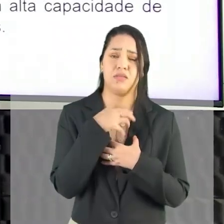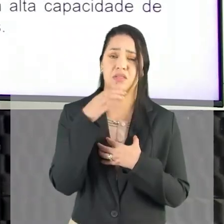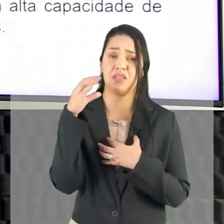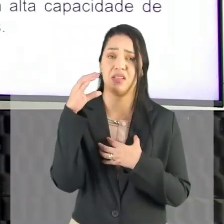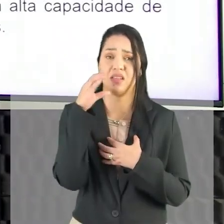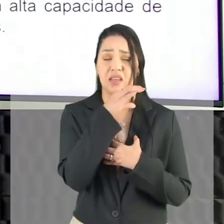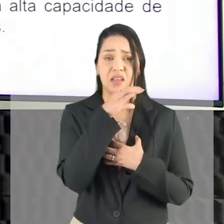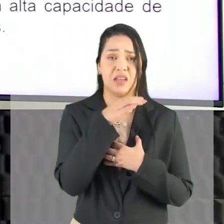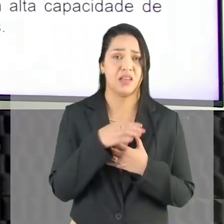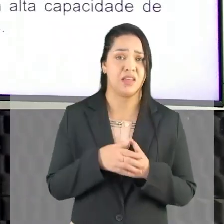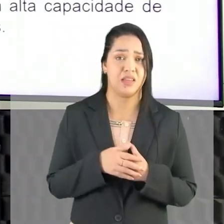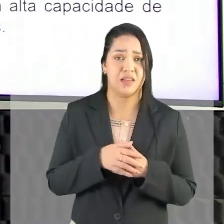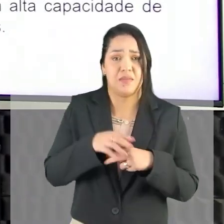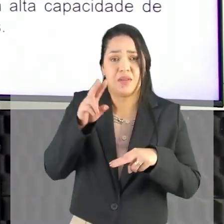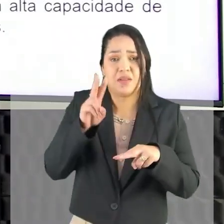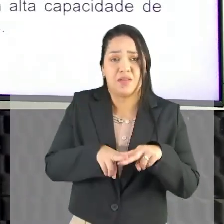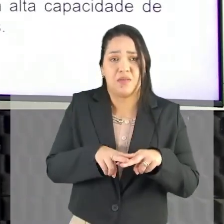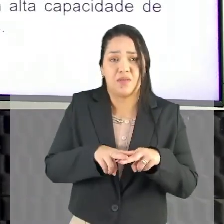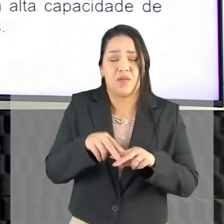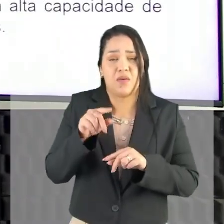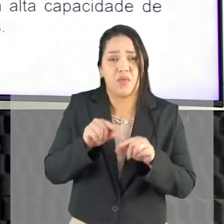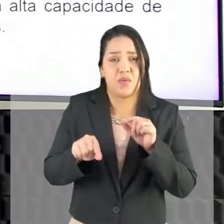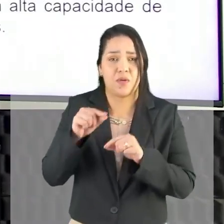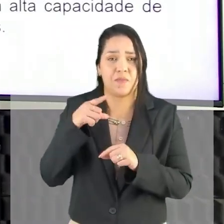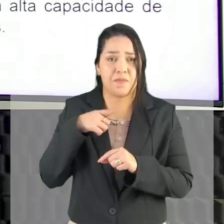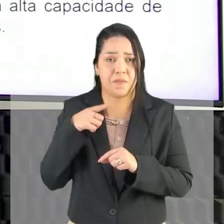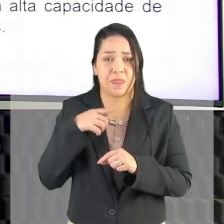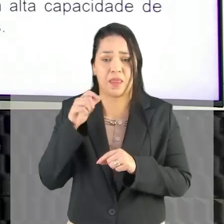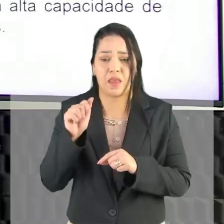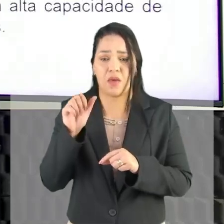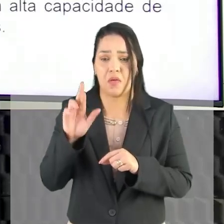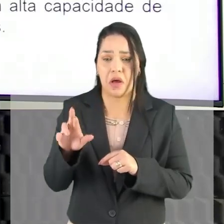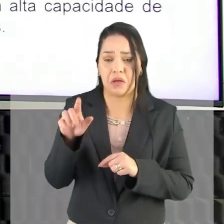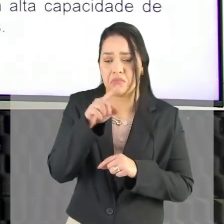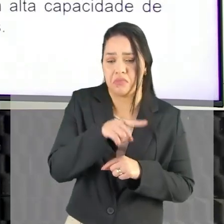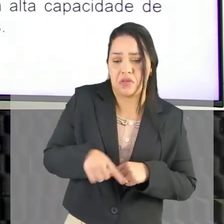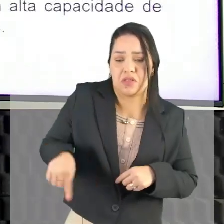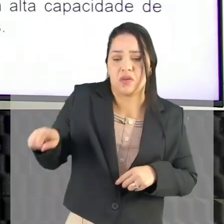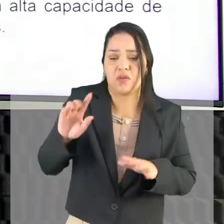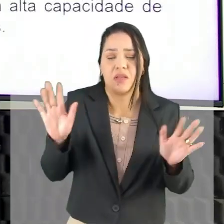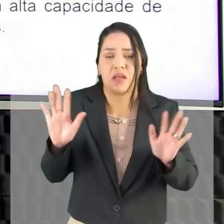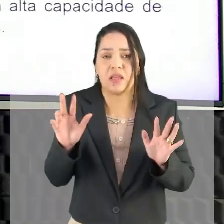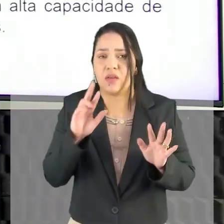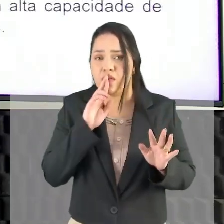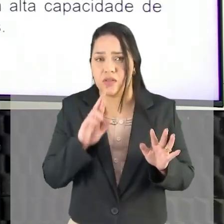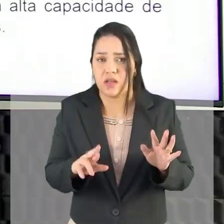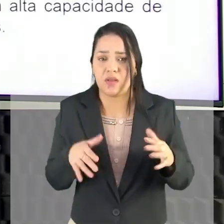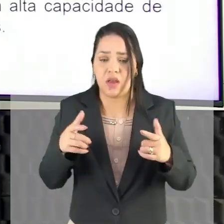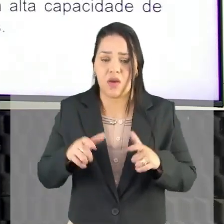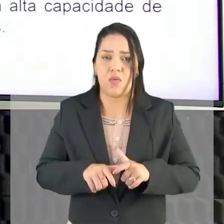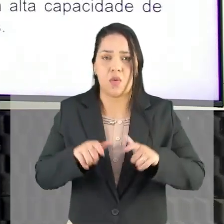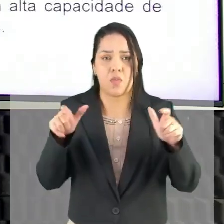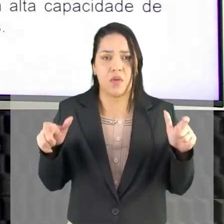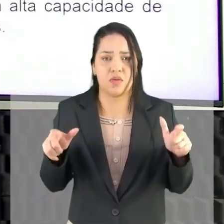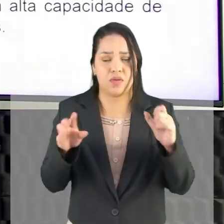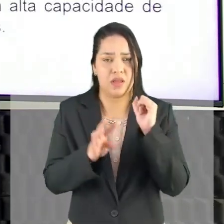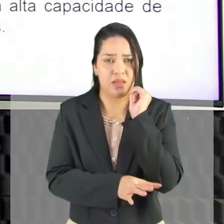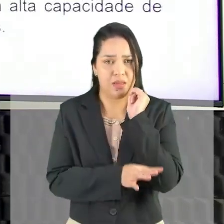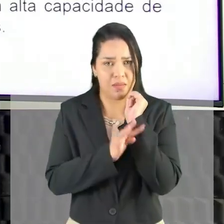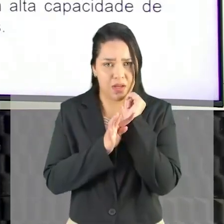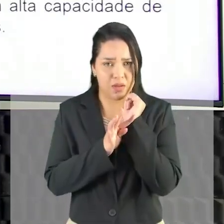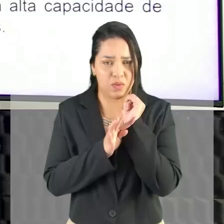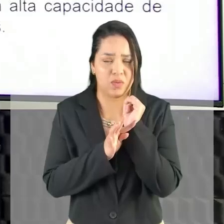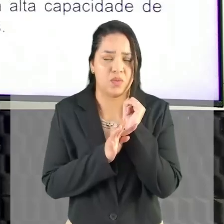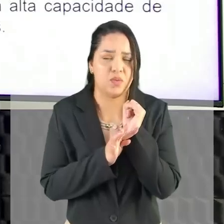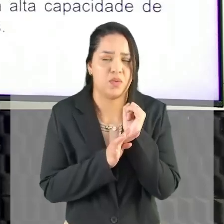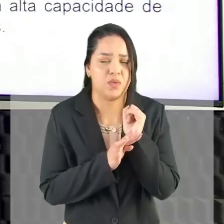mormaço, de estar aprisionado numa redoma em que o ar não circula. E aí o resultado é o aumento da temperatura, tá